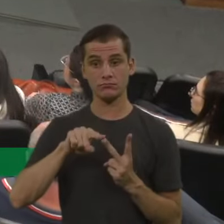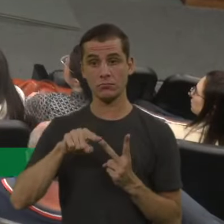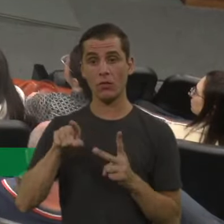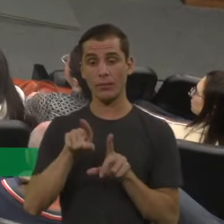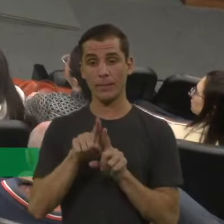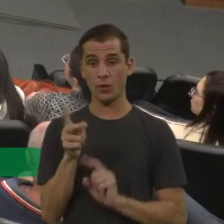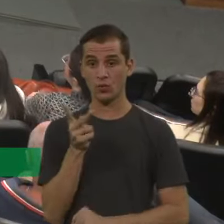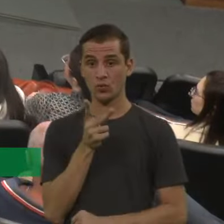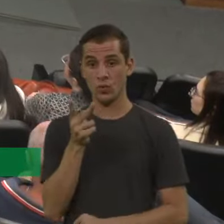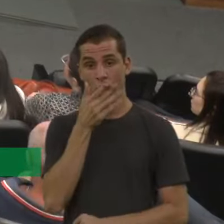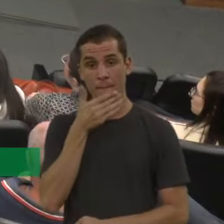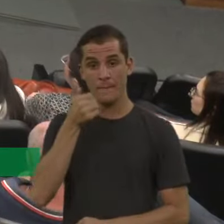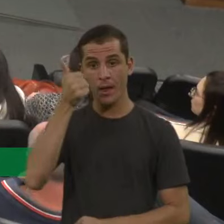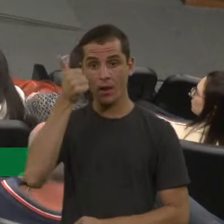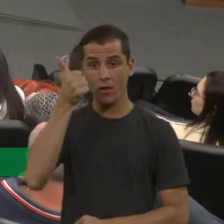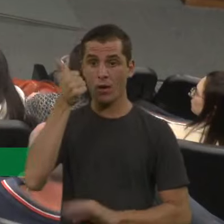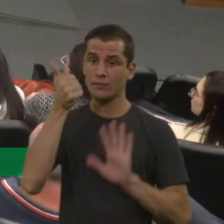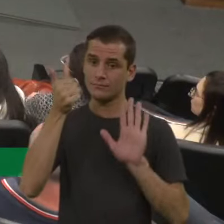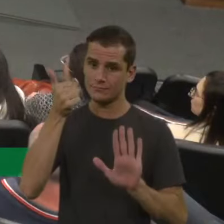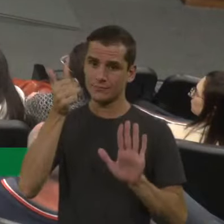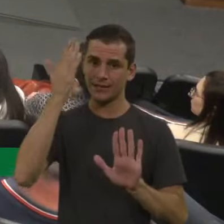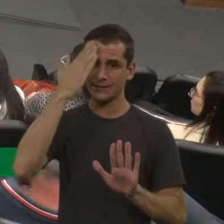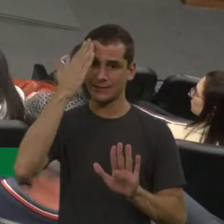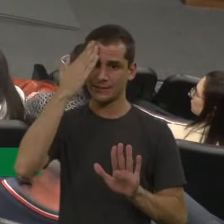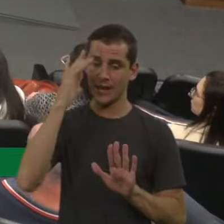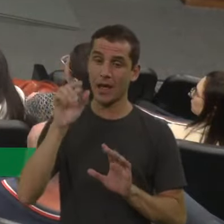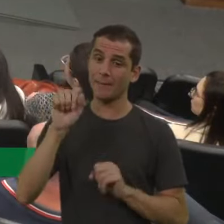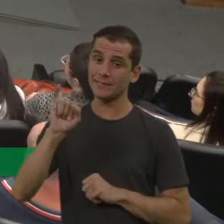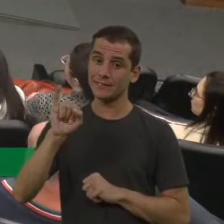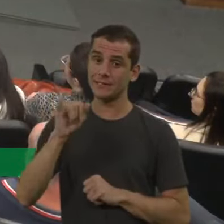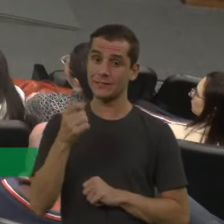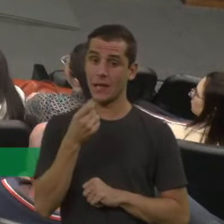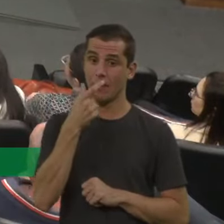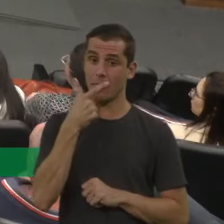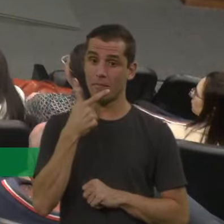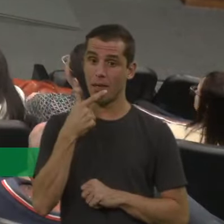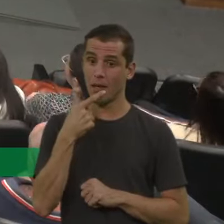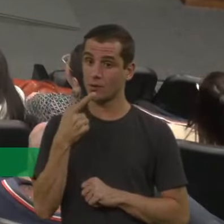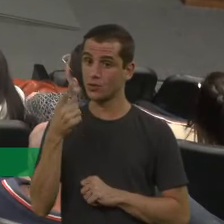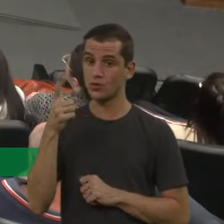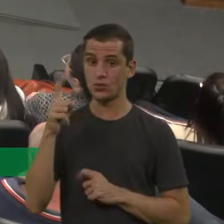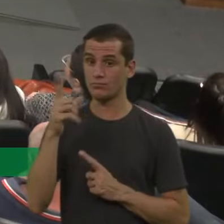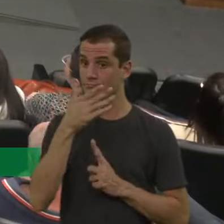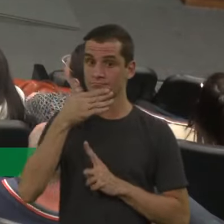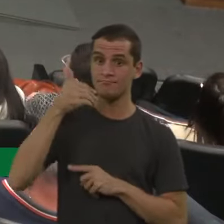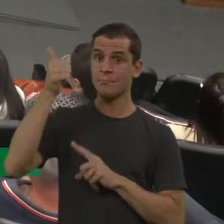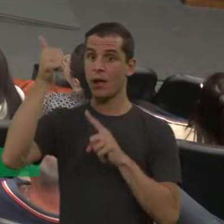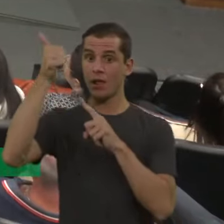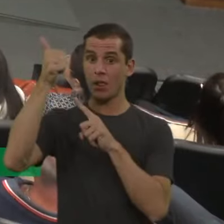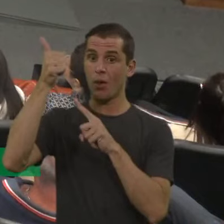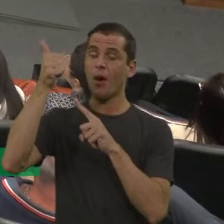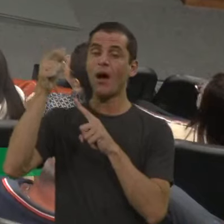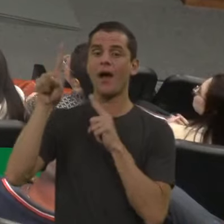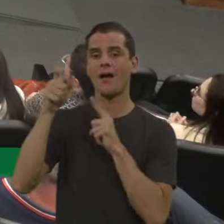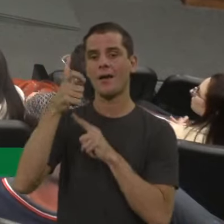nas doenças raras, o tratamento de primeira linha é um tratamento muito caro, né? E os pacientes, então, passam